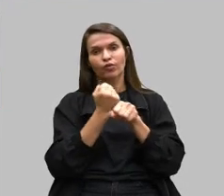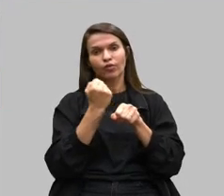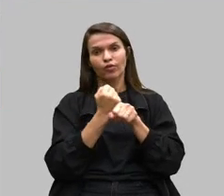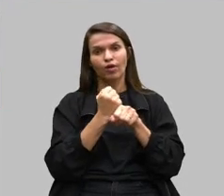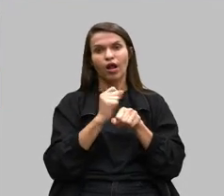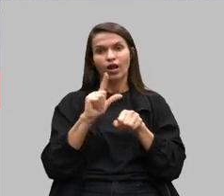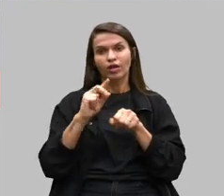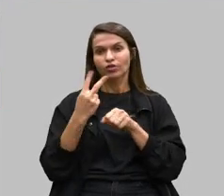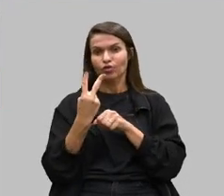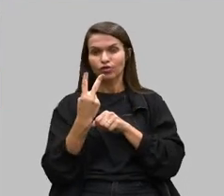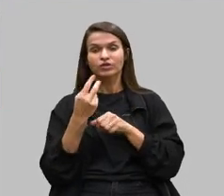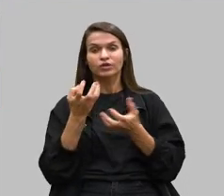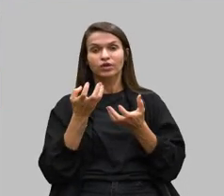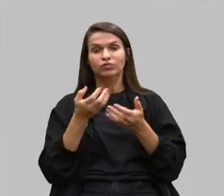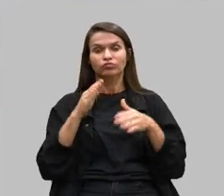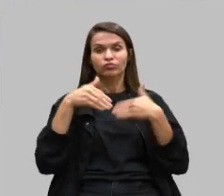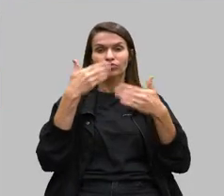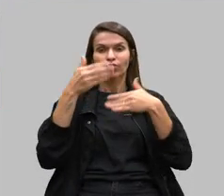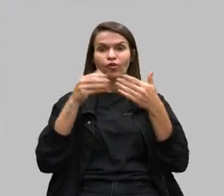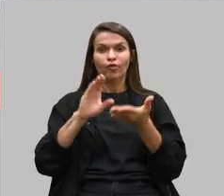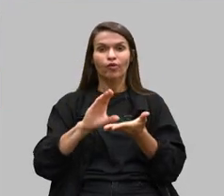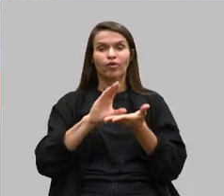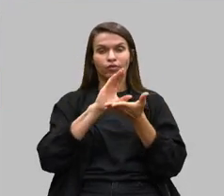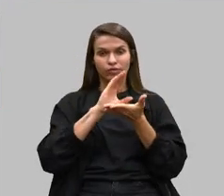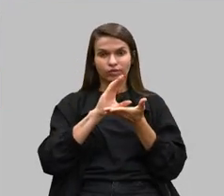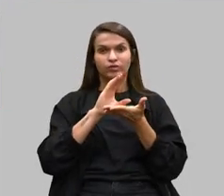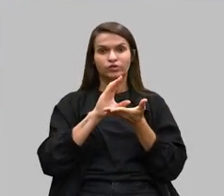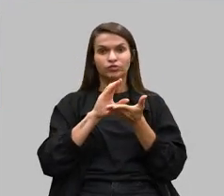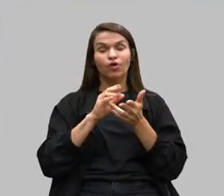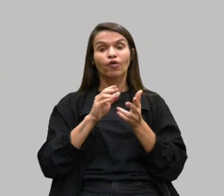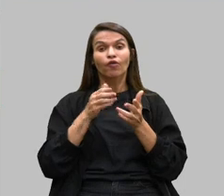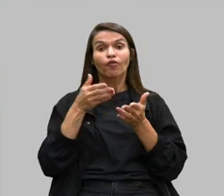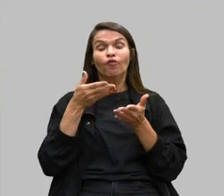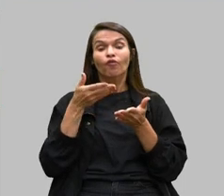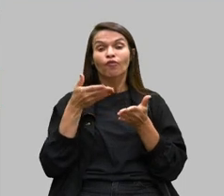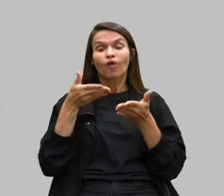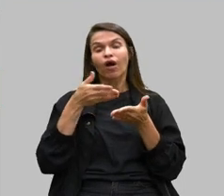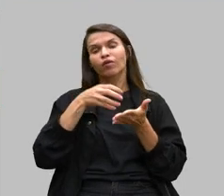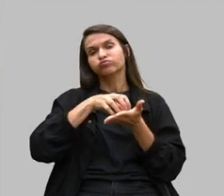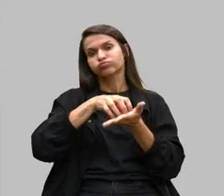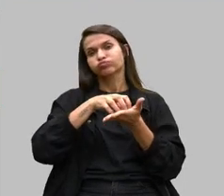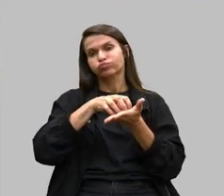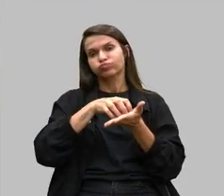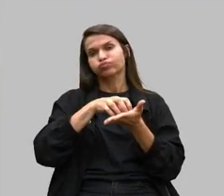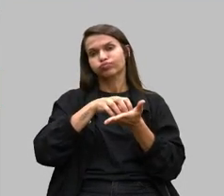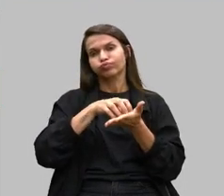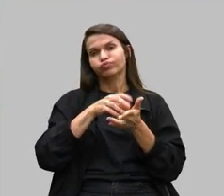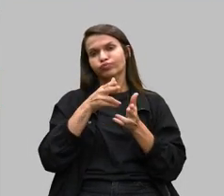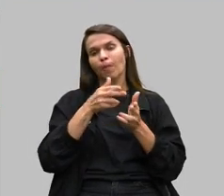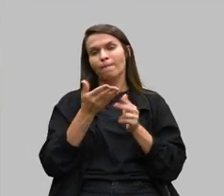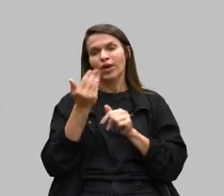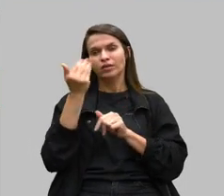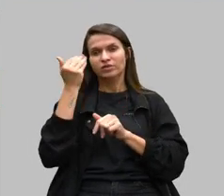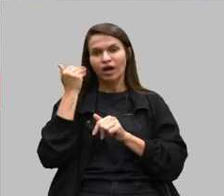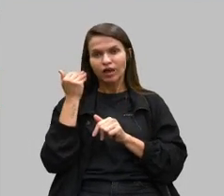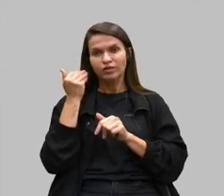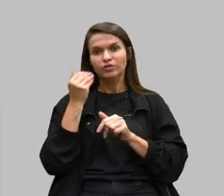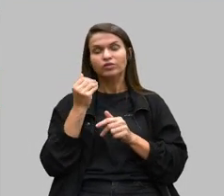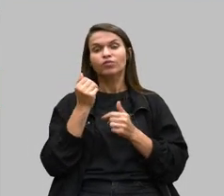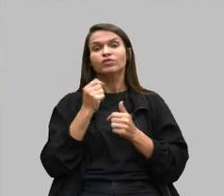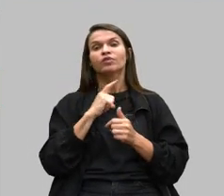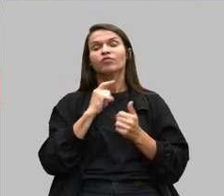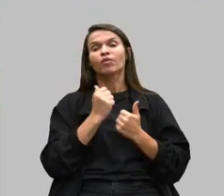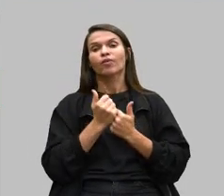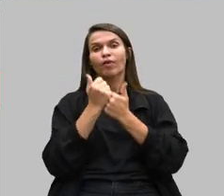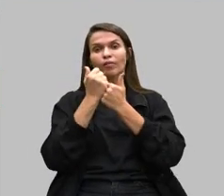avançar e novamente os recursos das outorgas ferroviárias no passado né foram que viabilizaram o aporte que foi feito